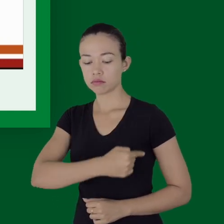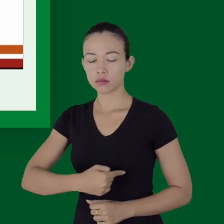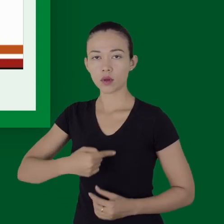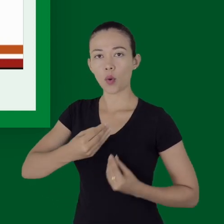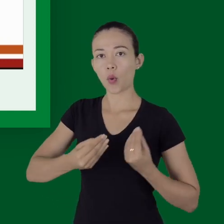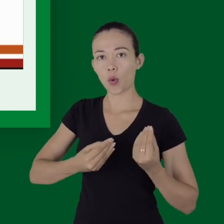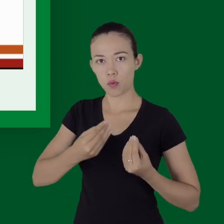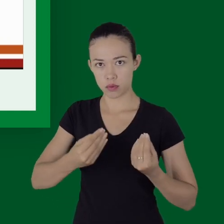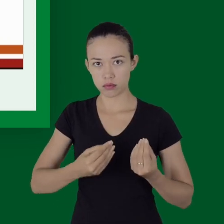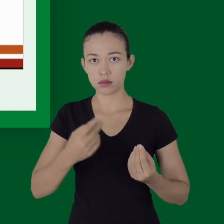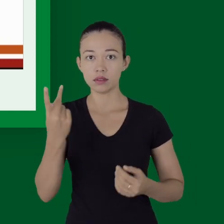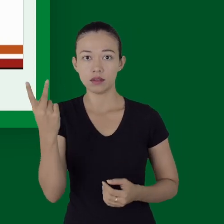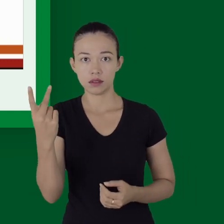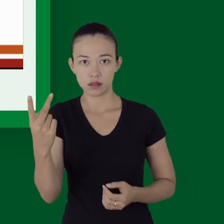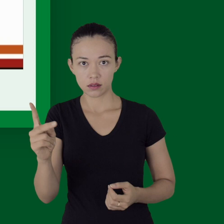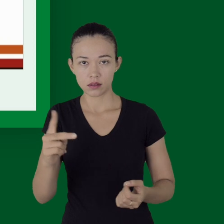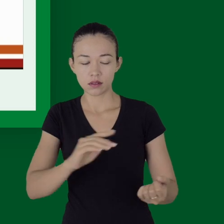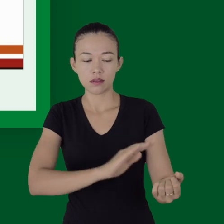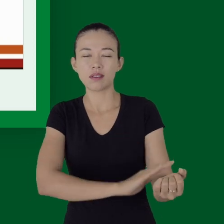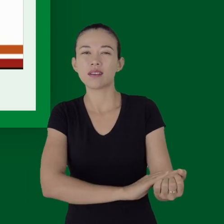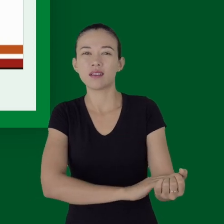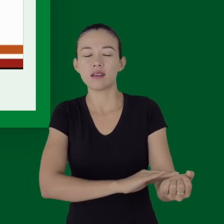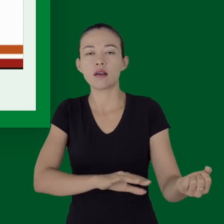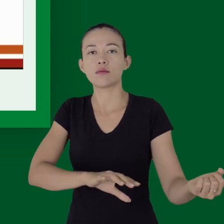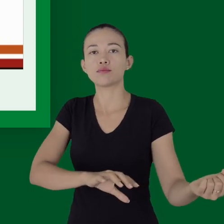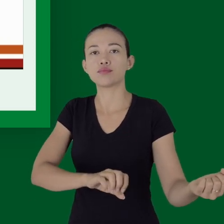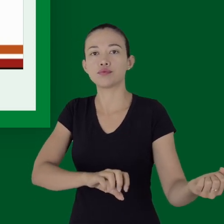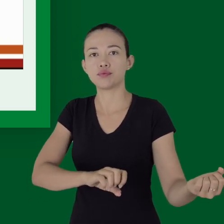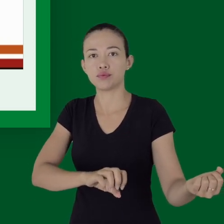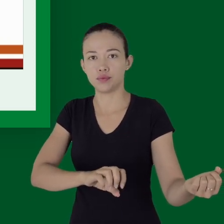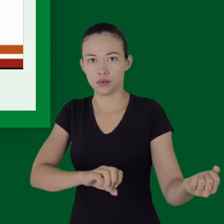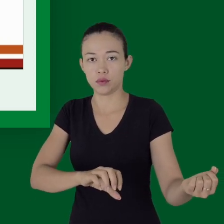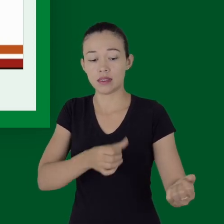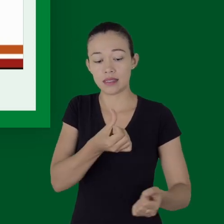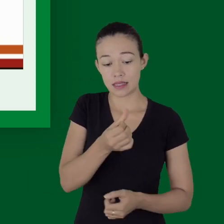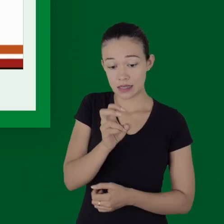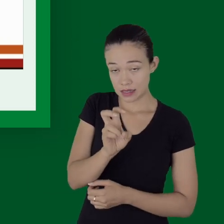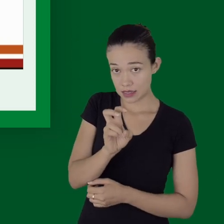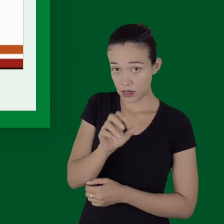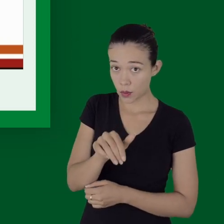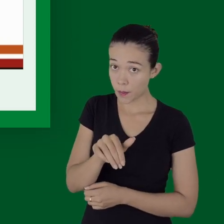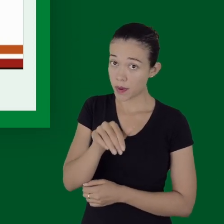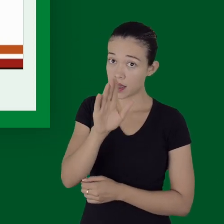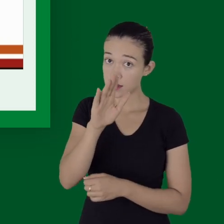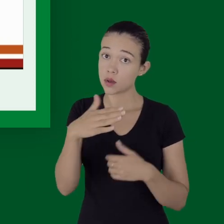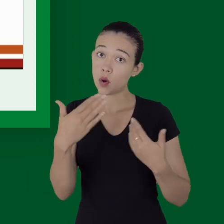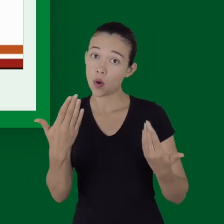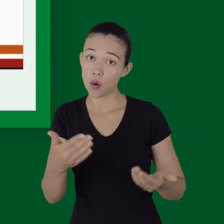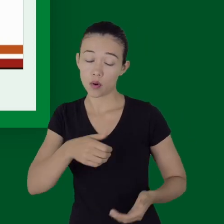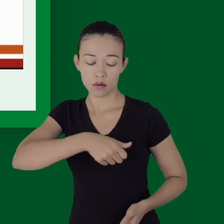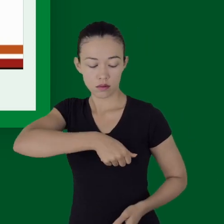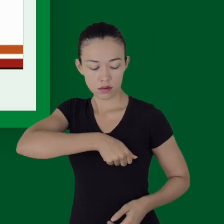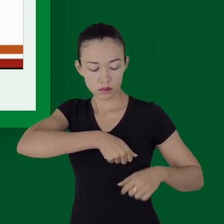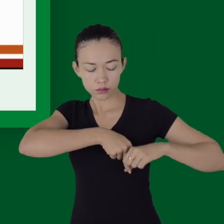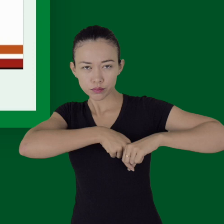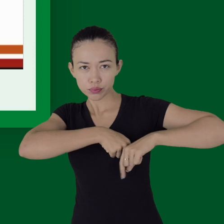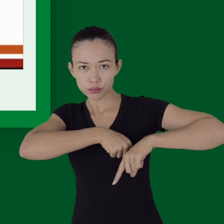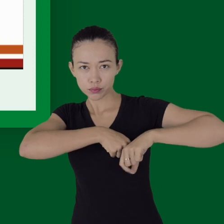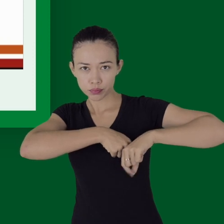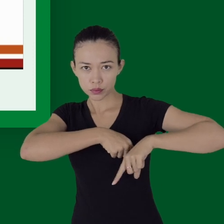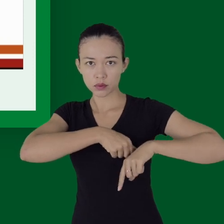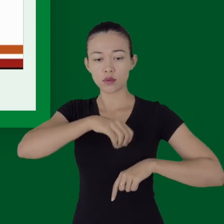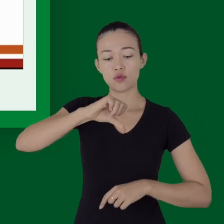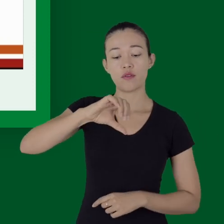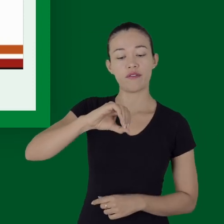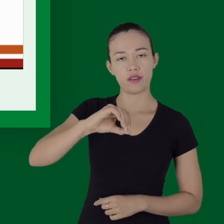tem que manter uma pressão arterial média acima de 65 ou uma sistólica acima de 90. E para isso a gente vai